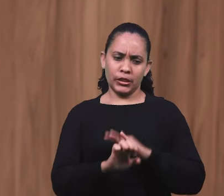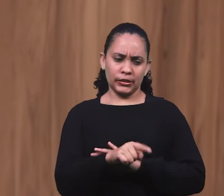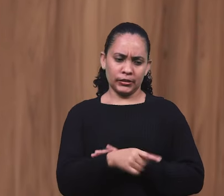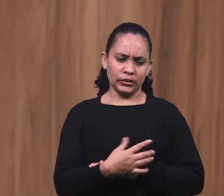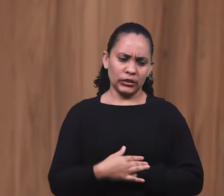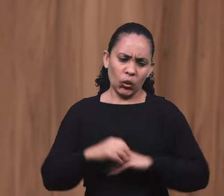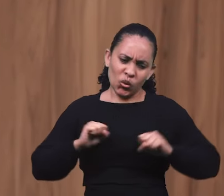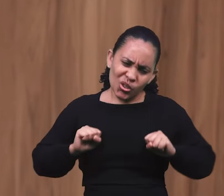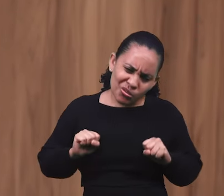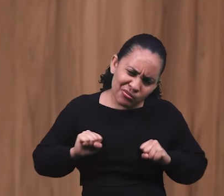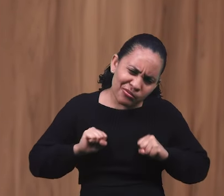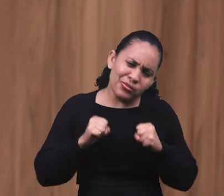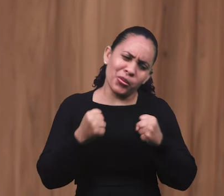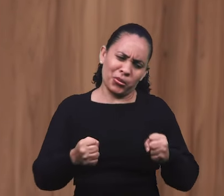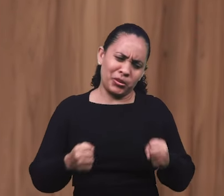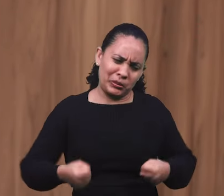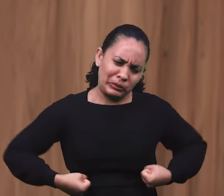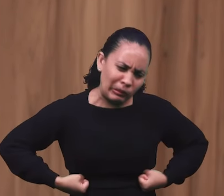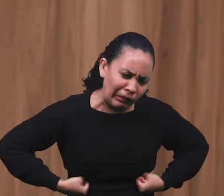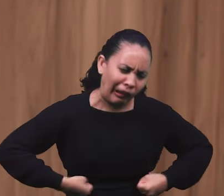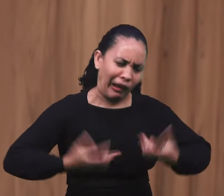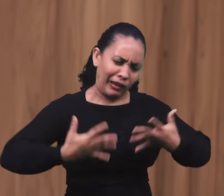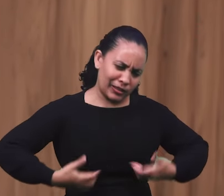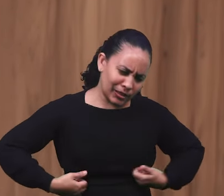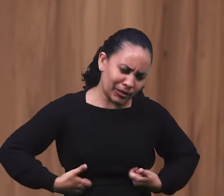o esforço que eu estou colocando no negócio,